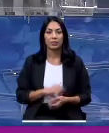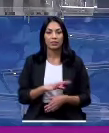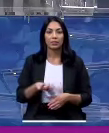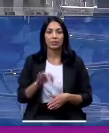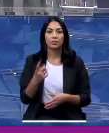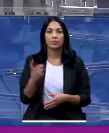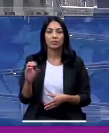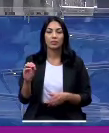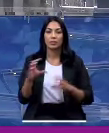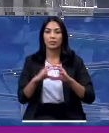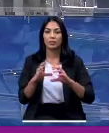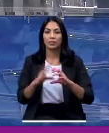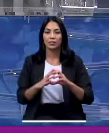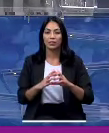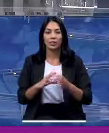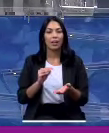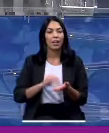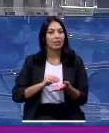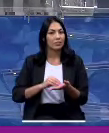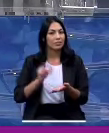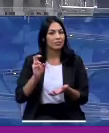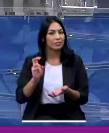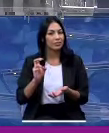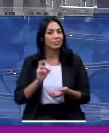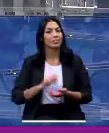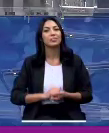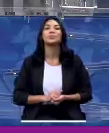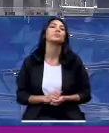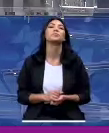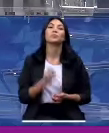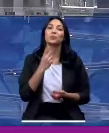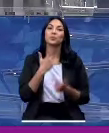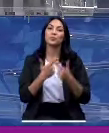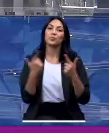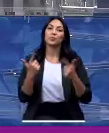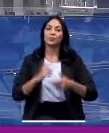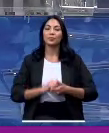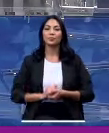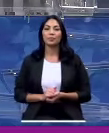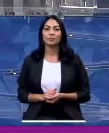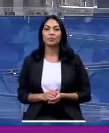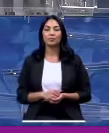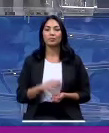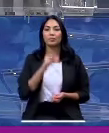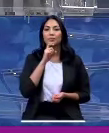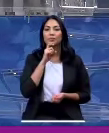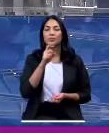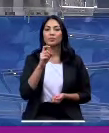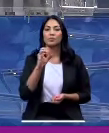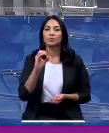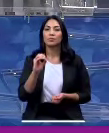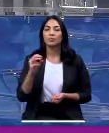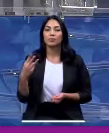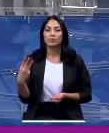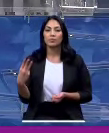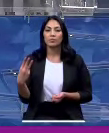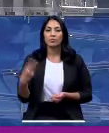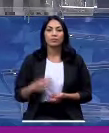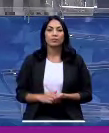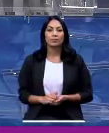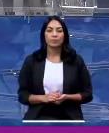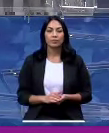10 números, faltam 5. Você ainda tem chances. Boa sorte. Bola verde, número 03.